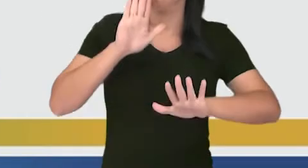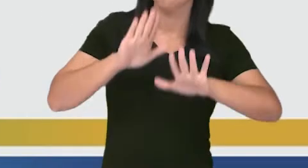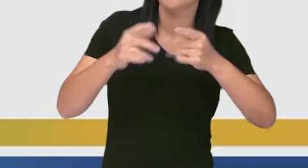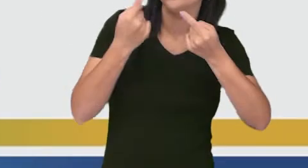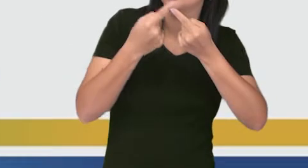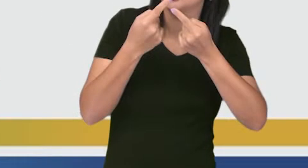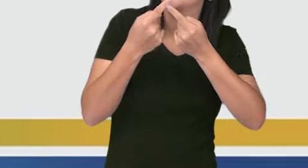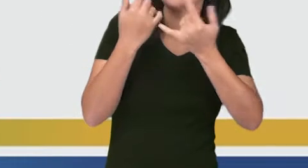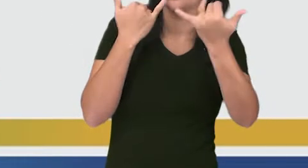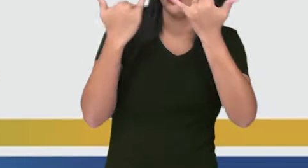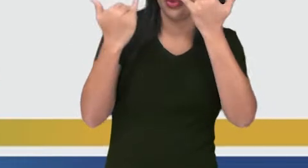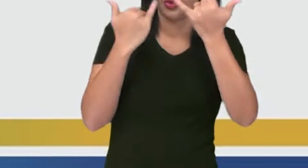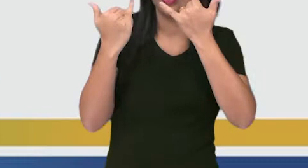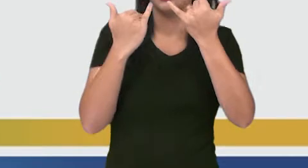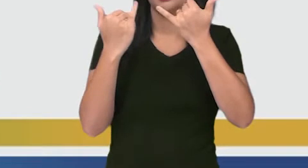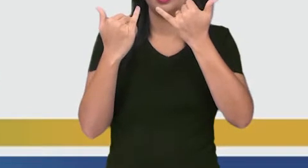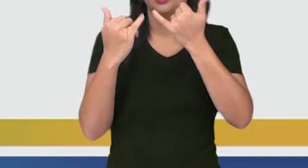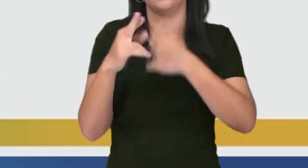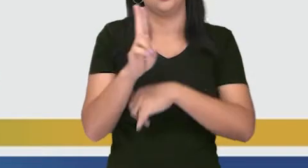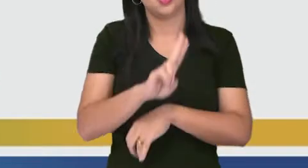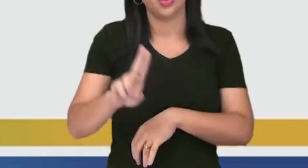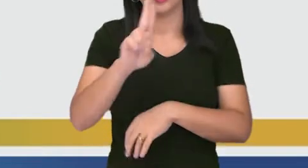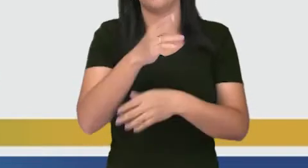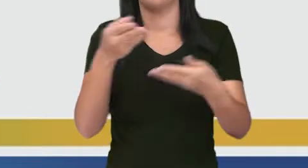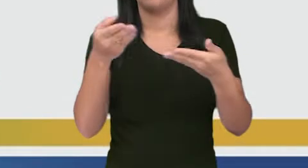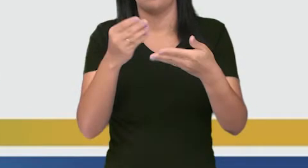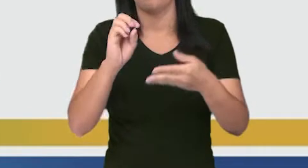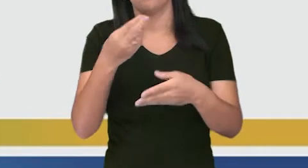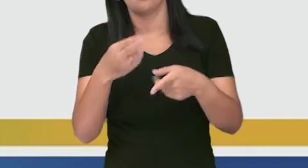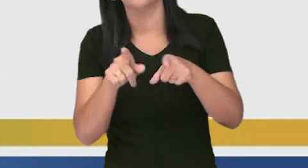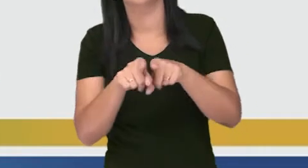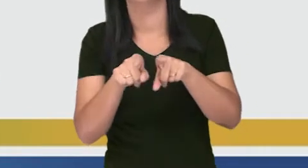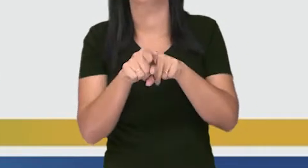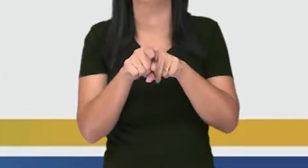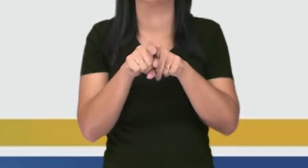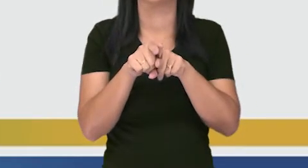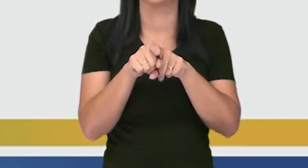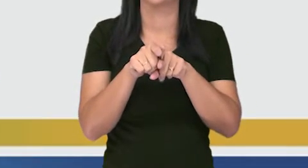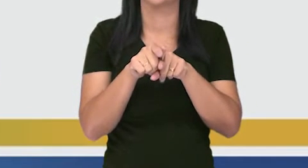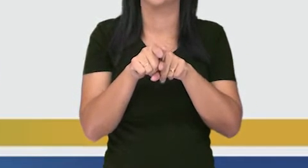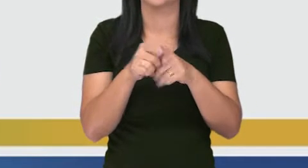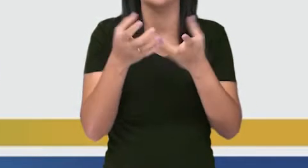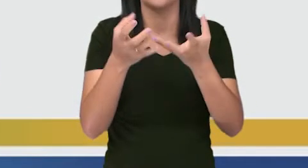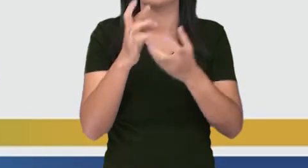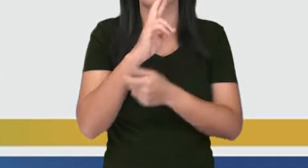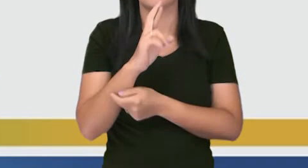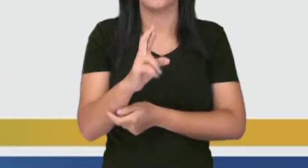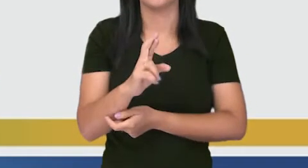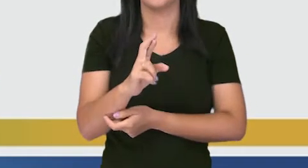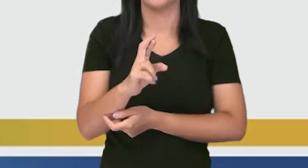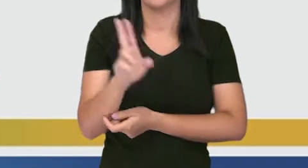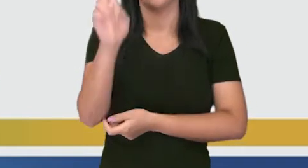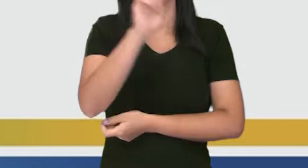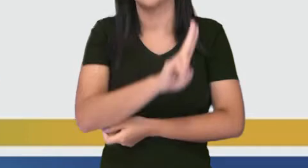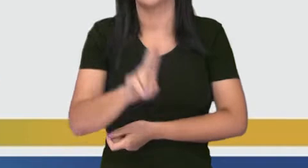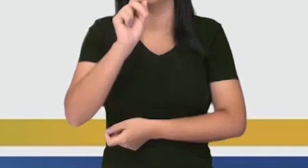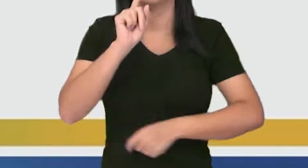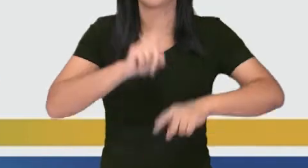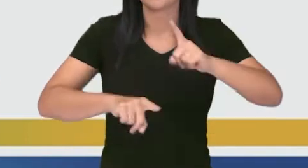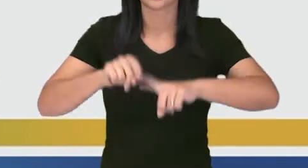de dado que estamos trabalhando ou do problema que queremos resolver